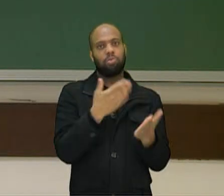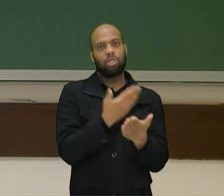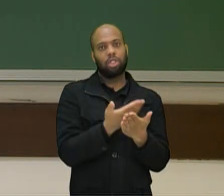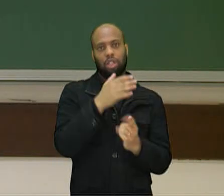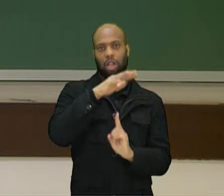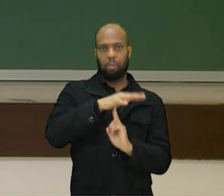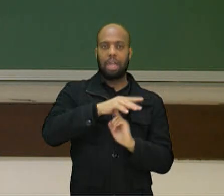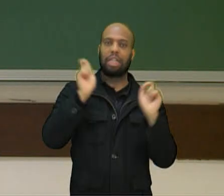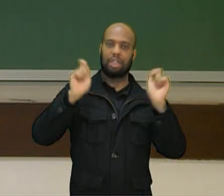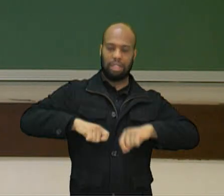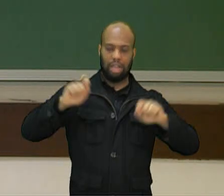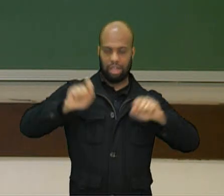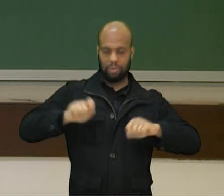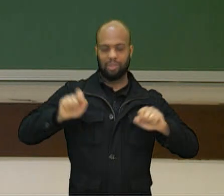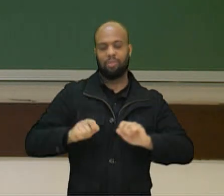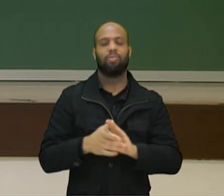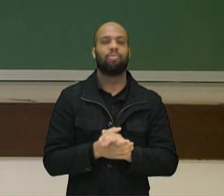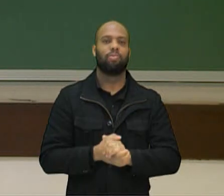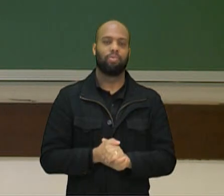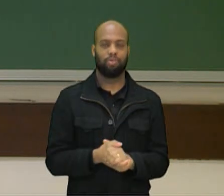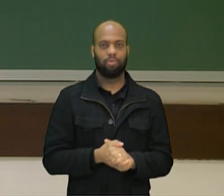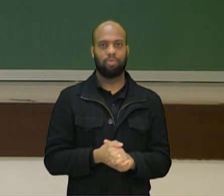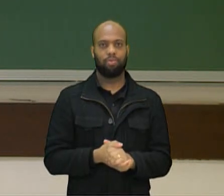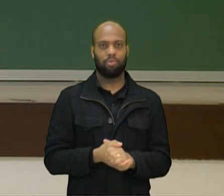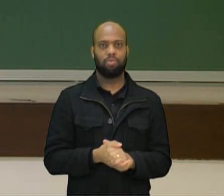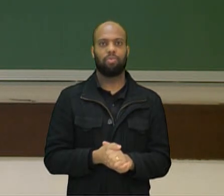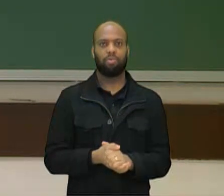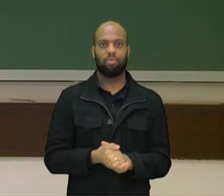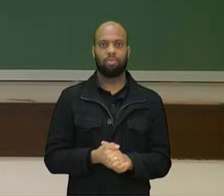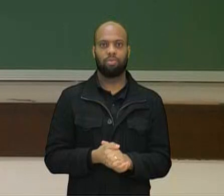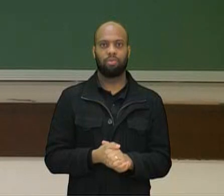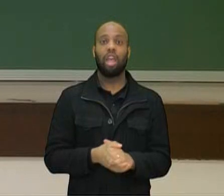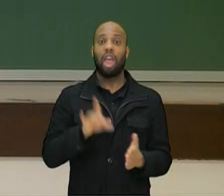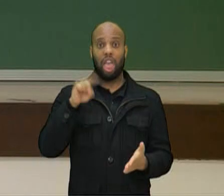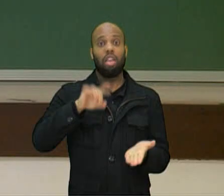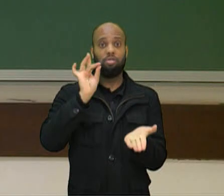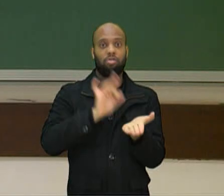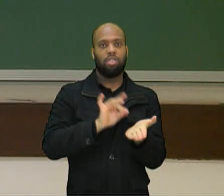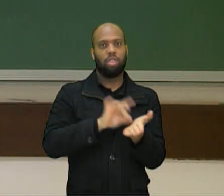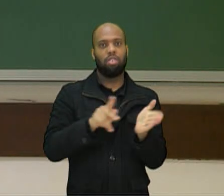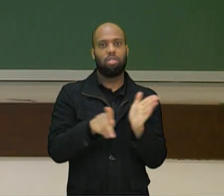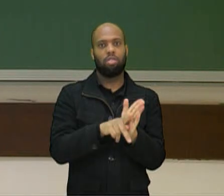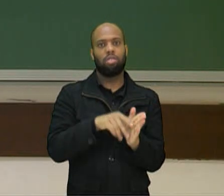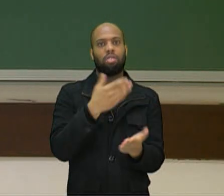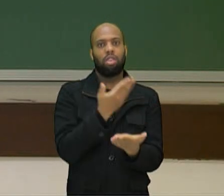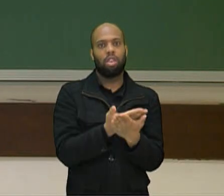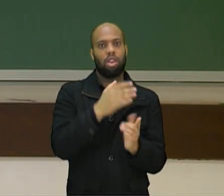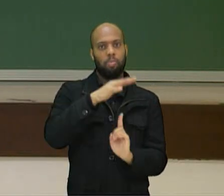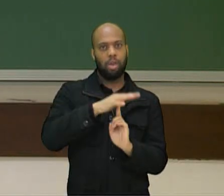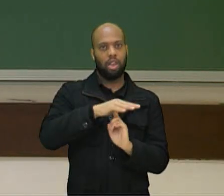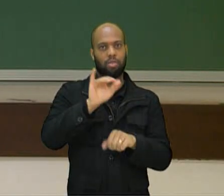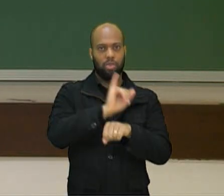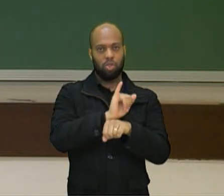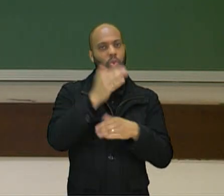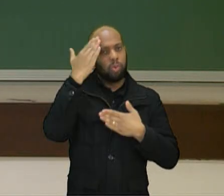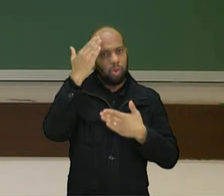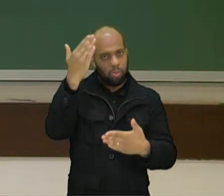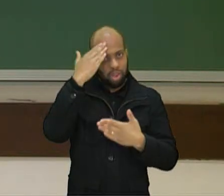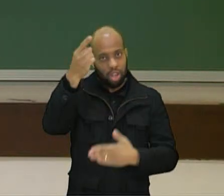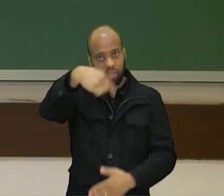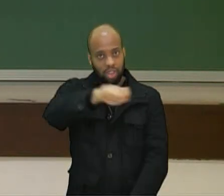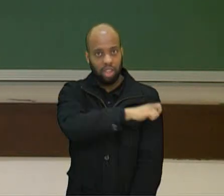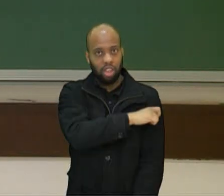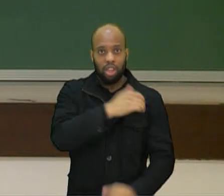celular, apontar para esse QR Code, que você será direcionado para o canal oficial do Aula Paraná no YouTube. Muito obrigado,